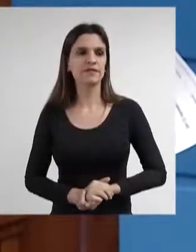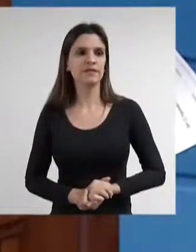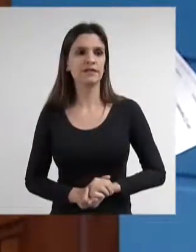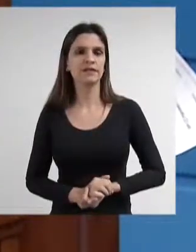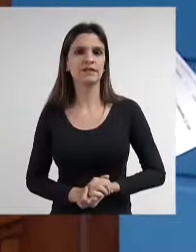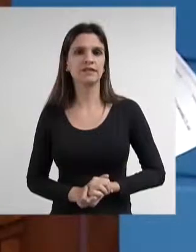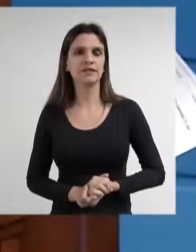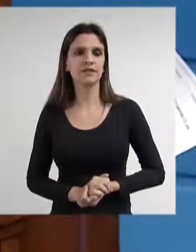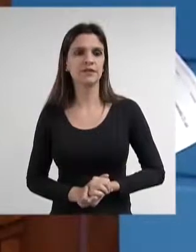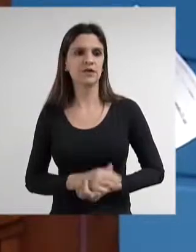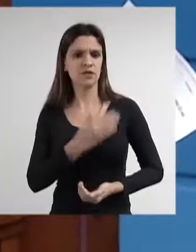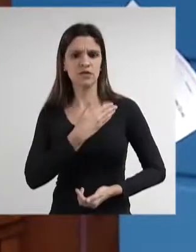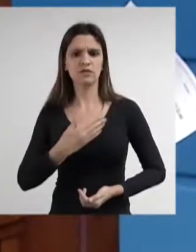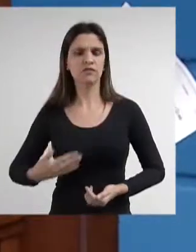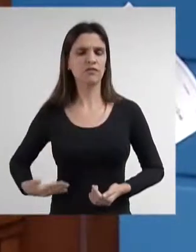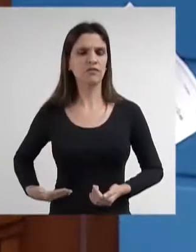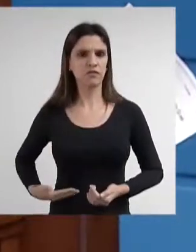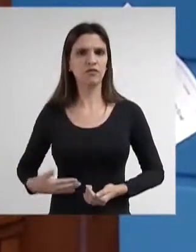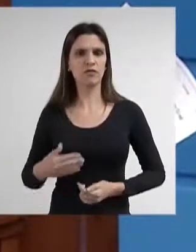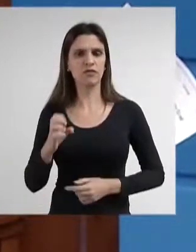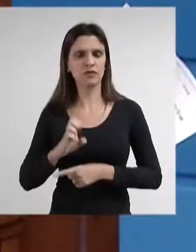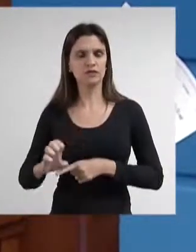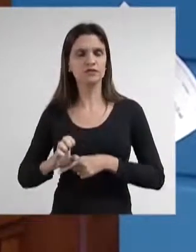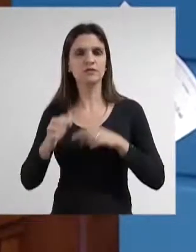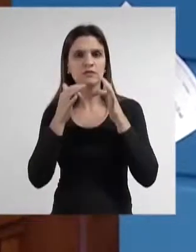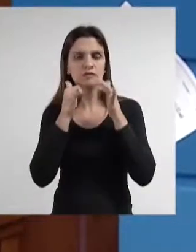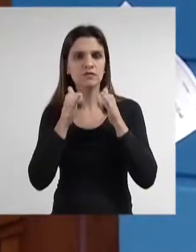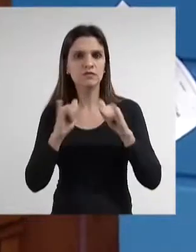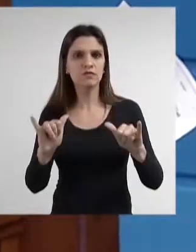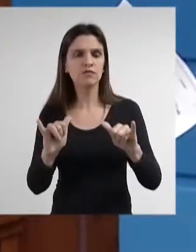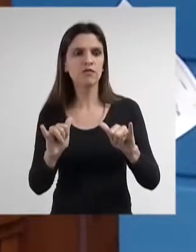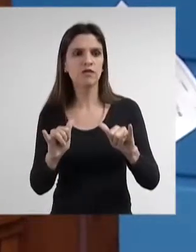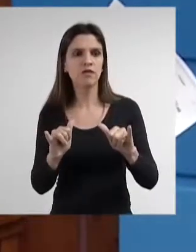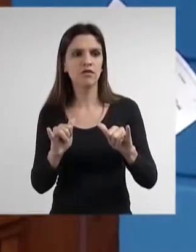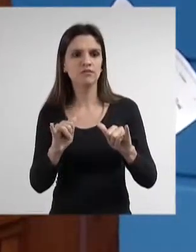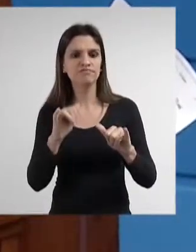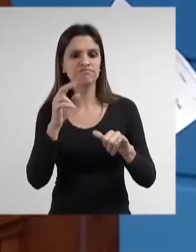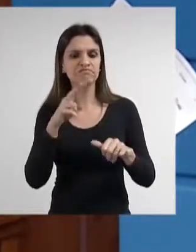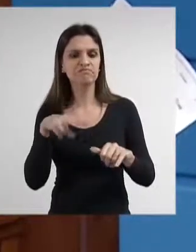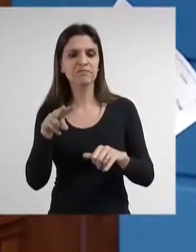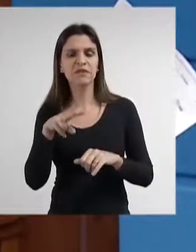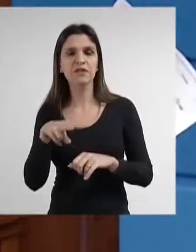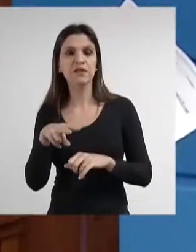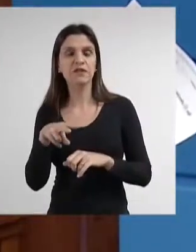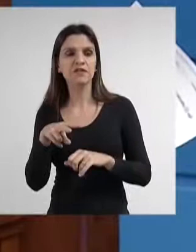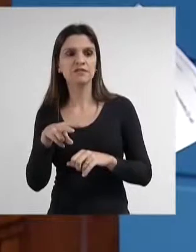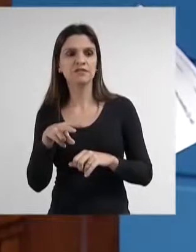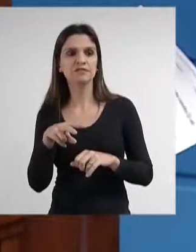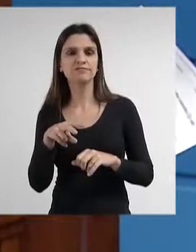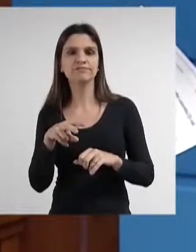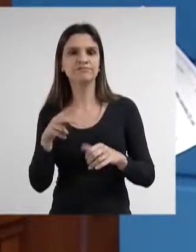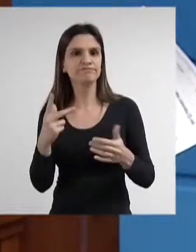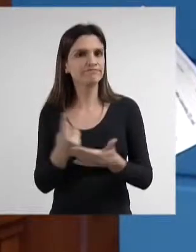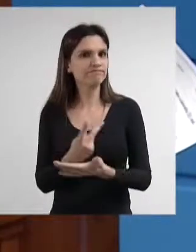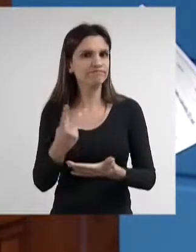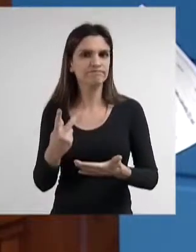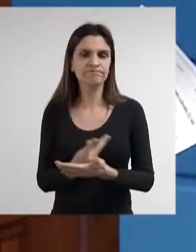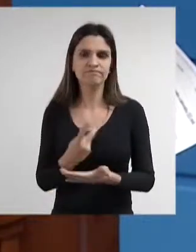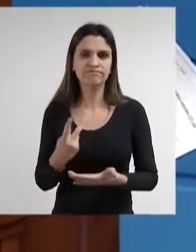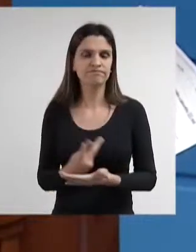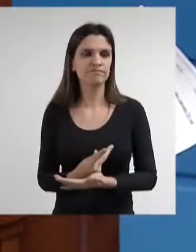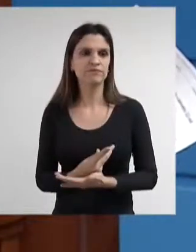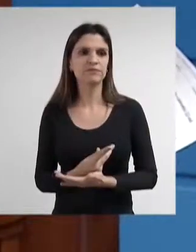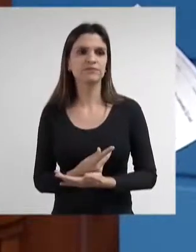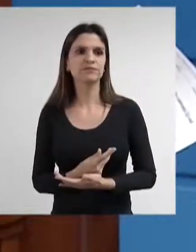alega? Que encontrou muitas irregularidades na concessão